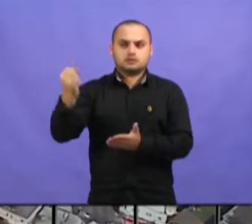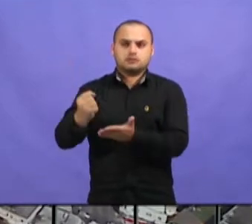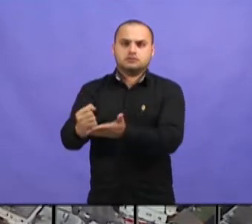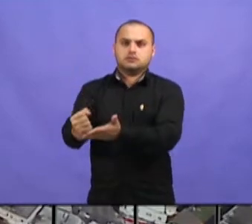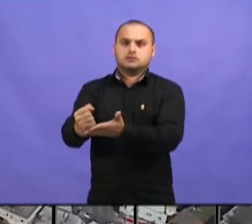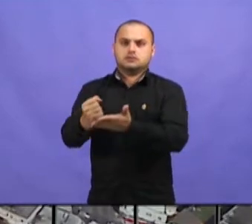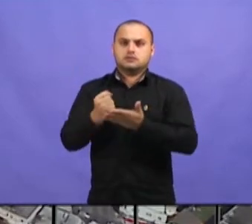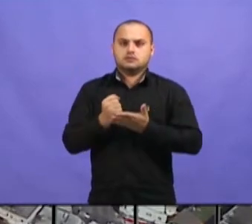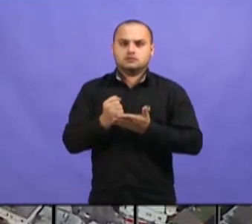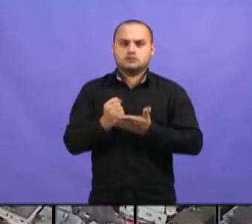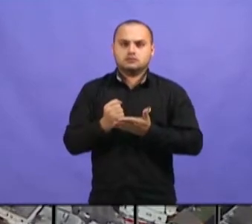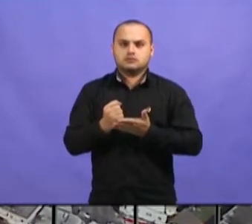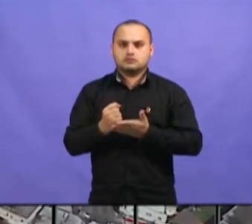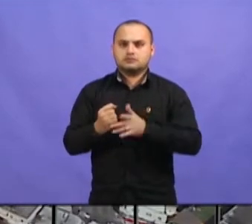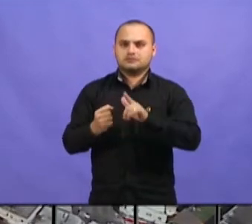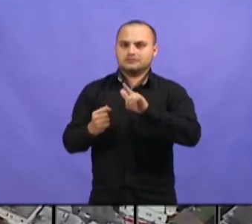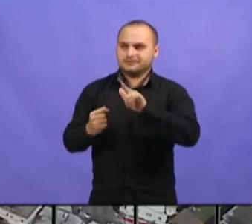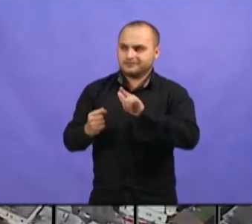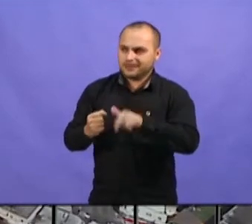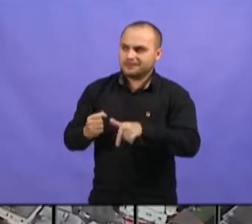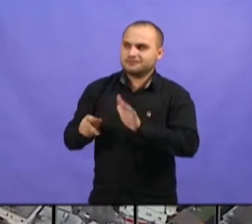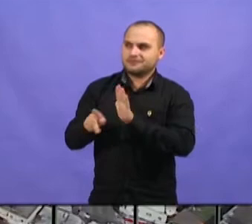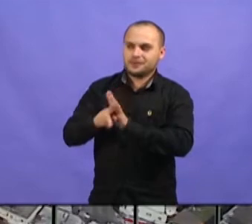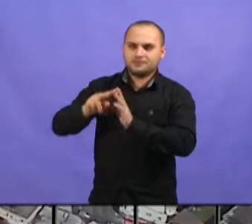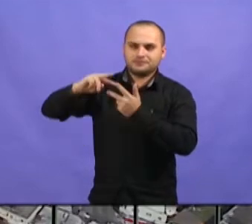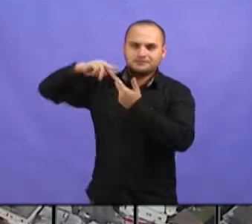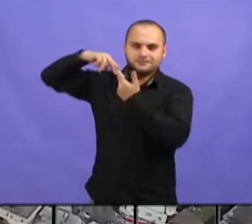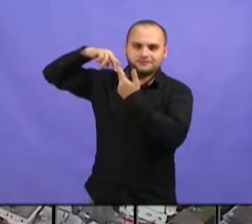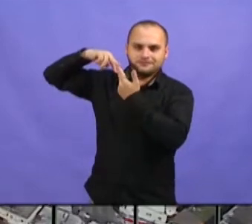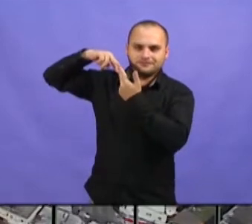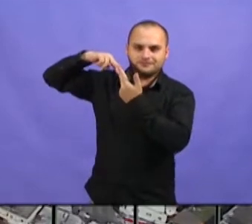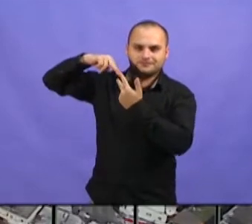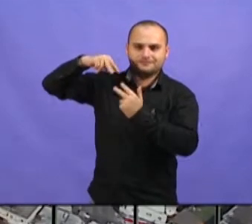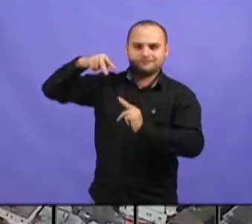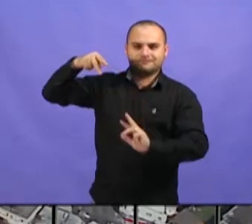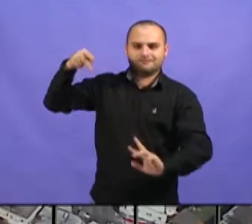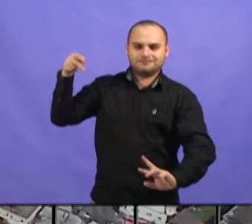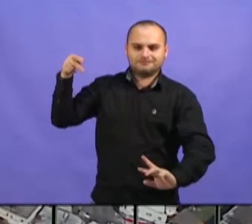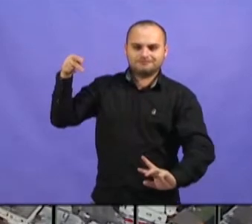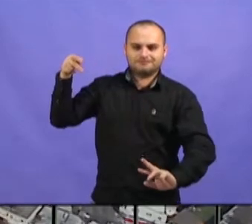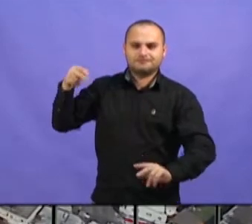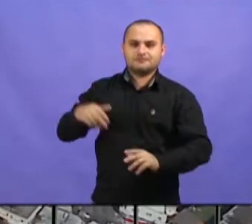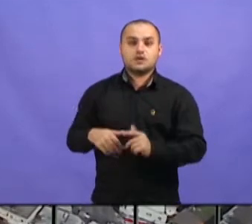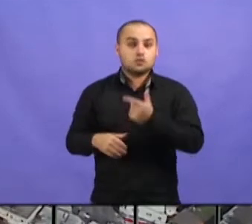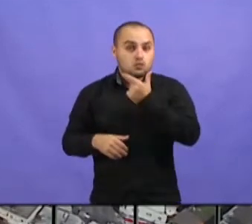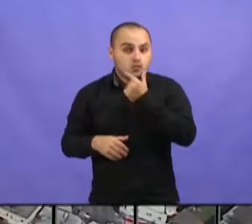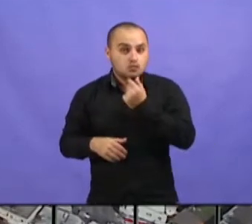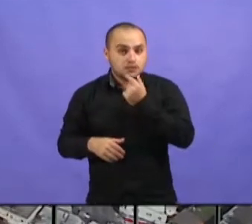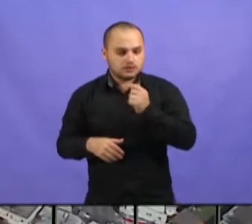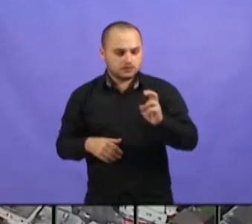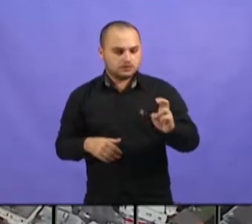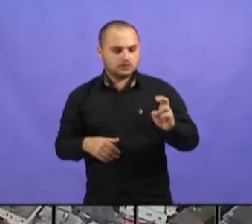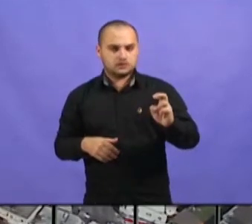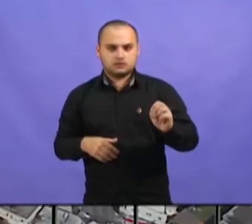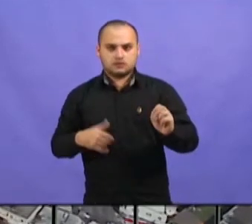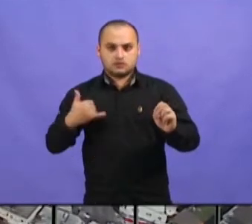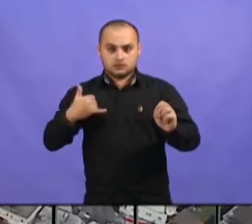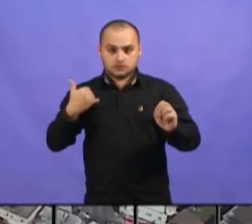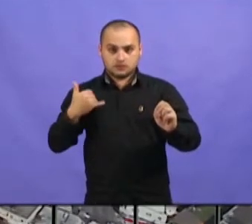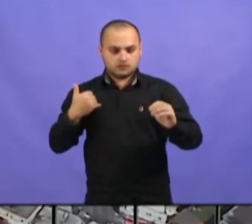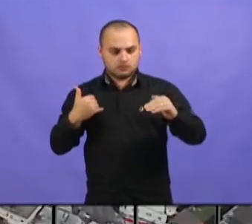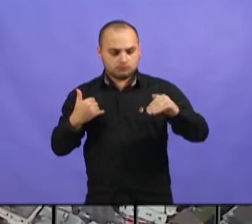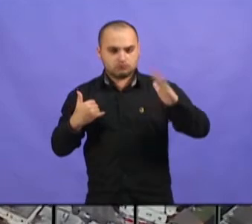A hereditariedade. A hereditariedade, né? O homem acima de 50 anos e acima de